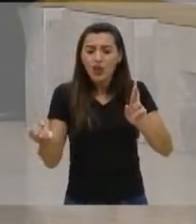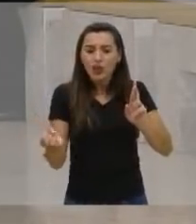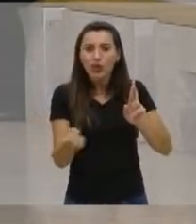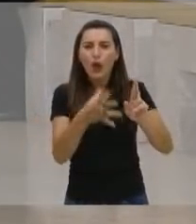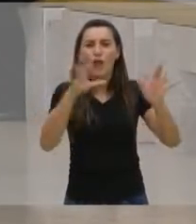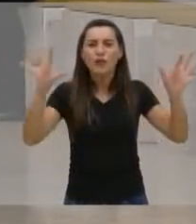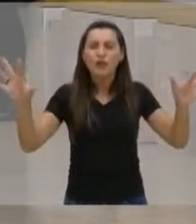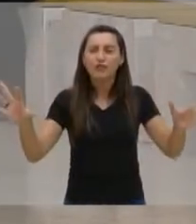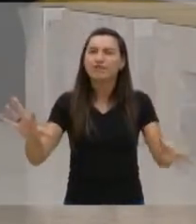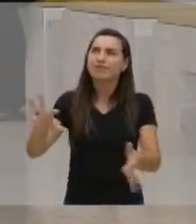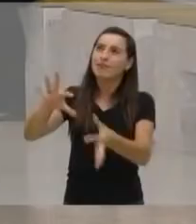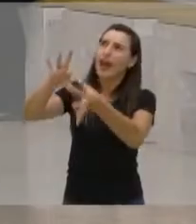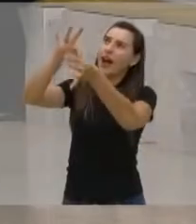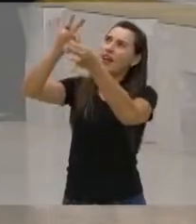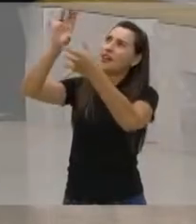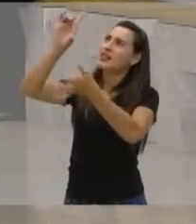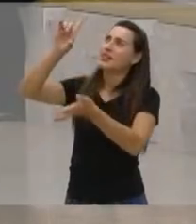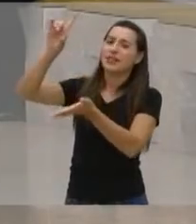estabelecida.